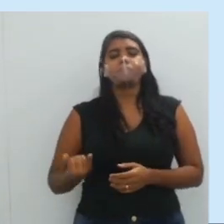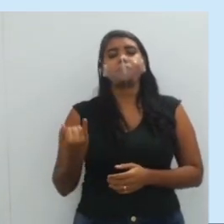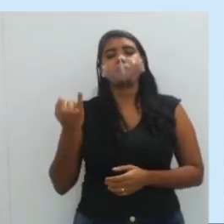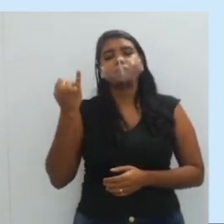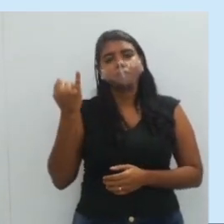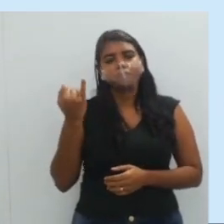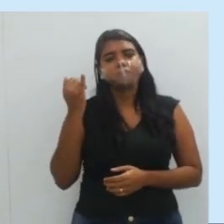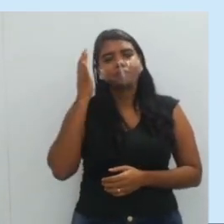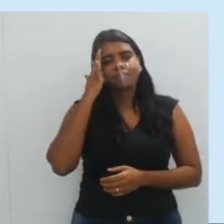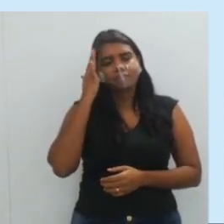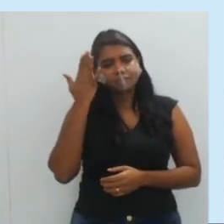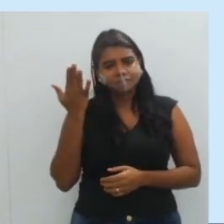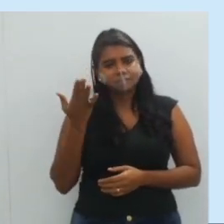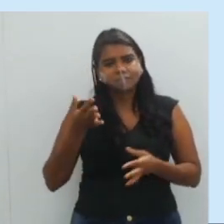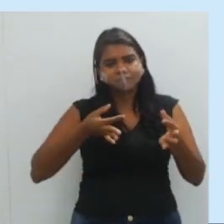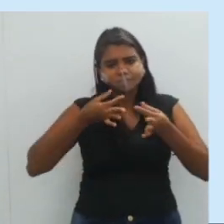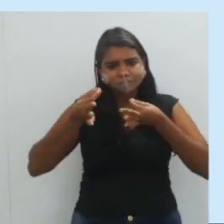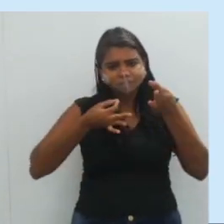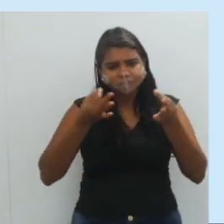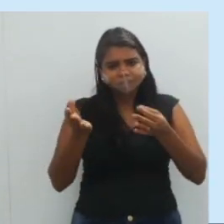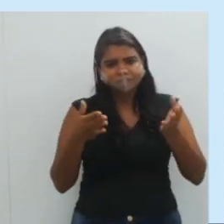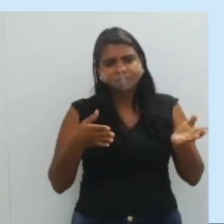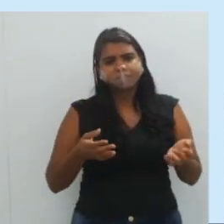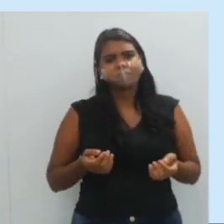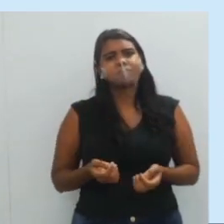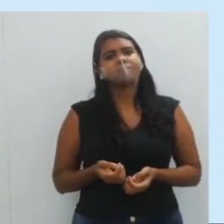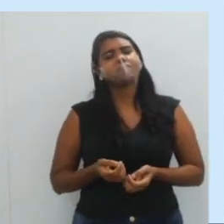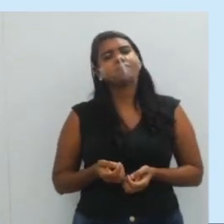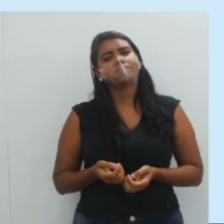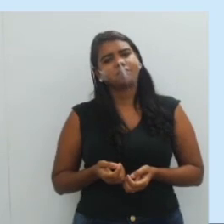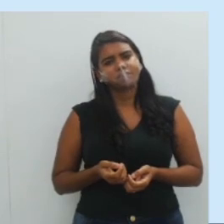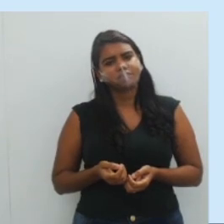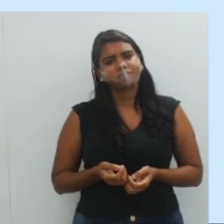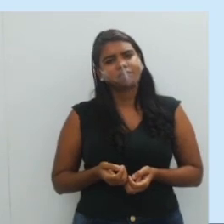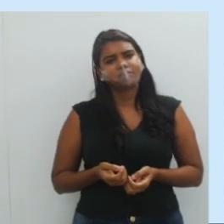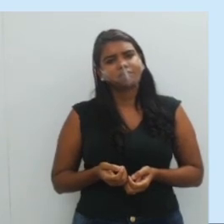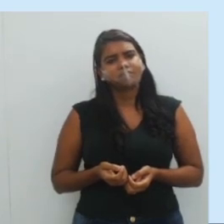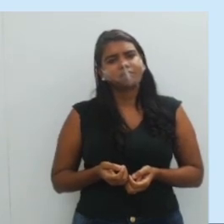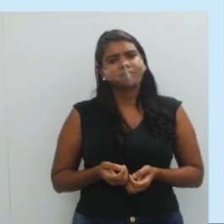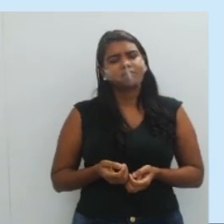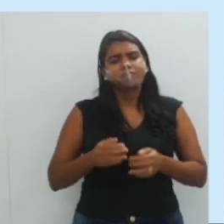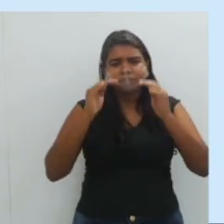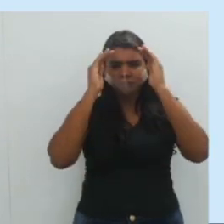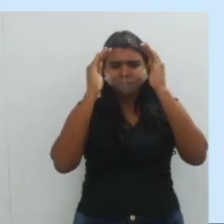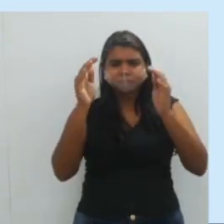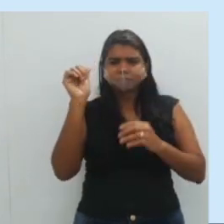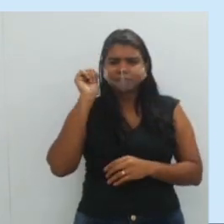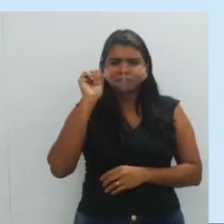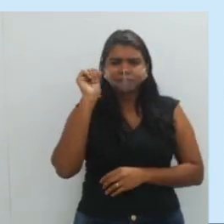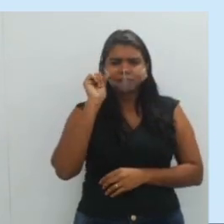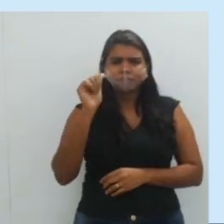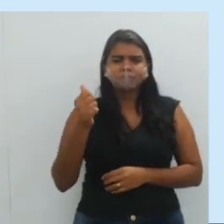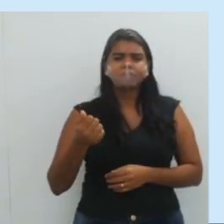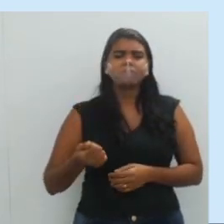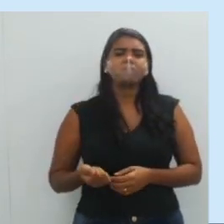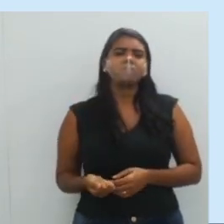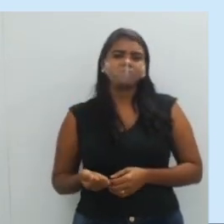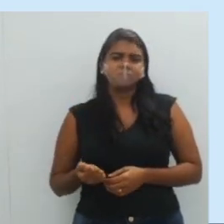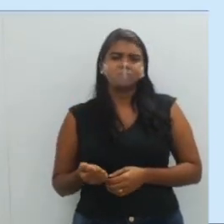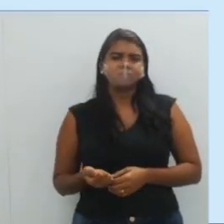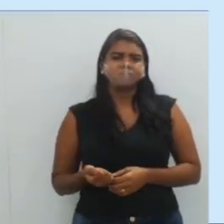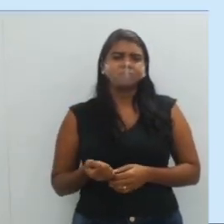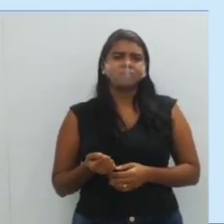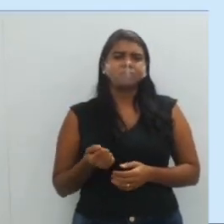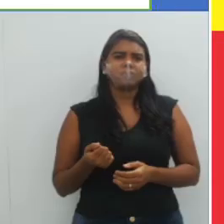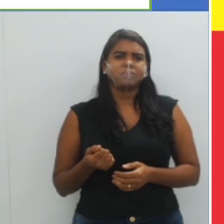é importante salientar isso. Vamos discutir sobre as minorias, vamos discutir sobre o respeito à mulher também, vamos discutir sobre